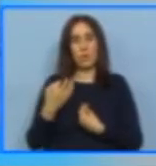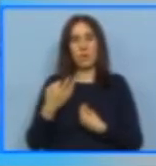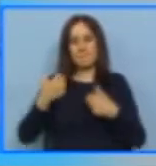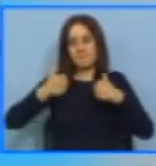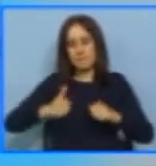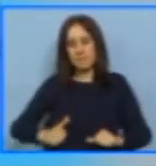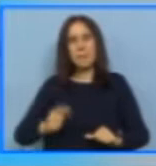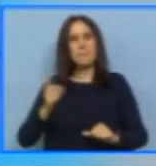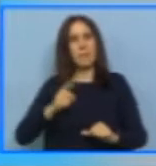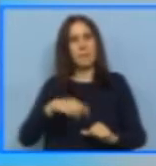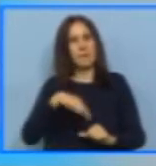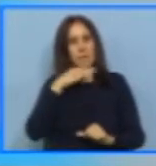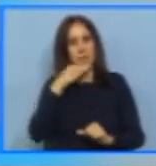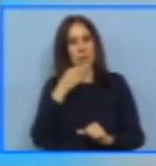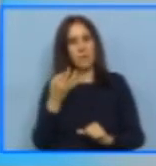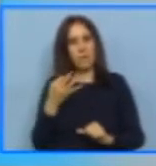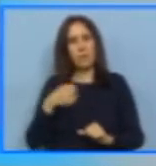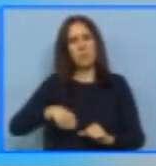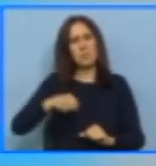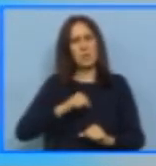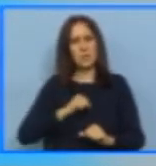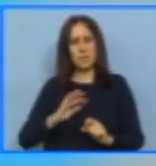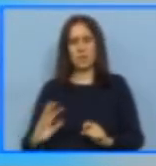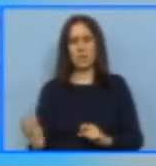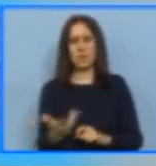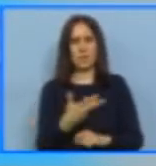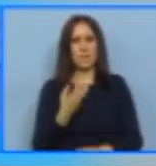revistados, mesmo com cães, à volta dos nossos sacos.